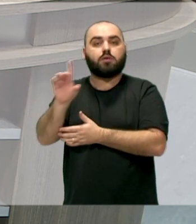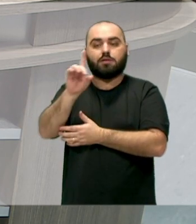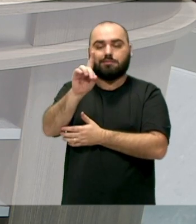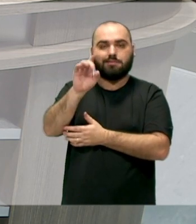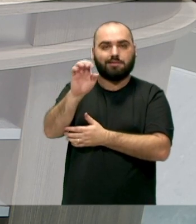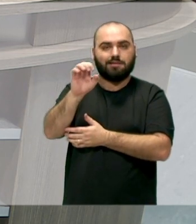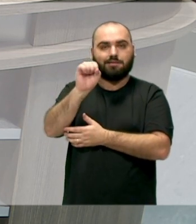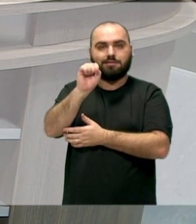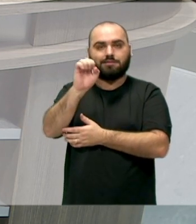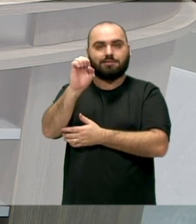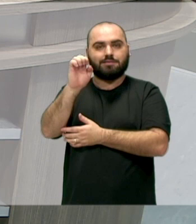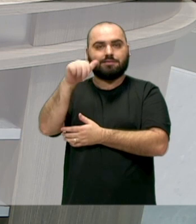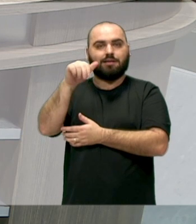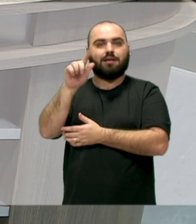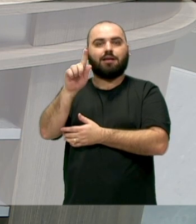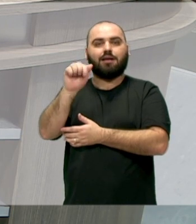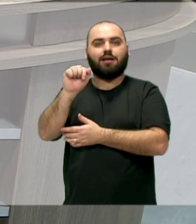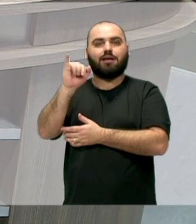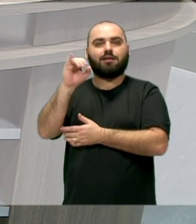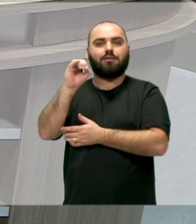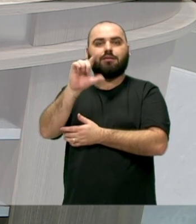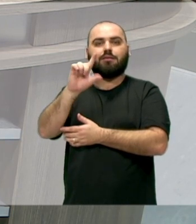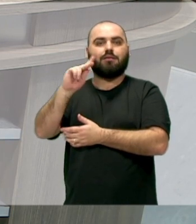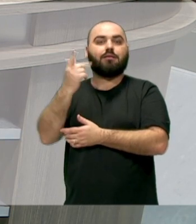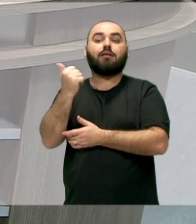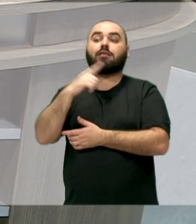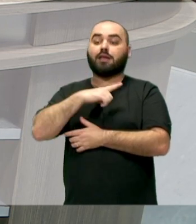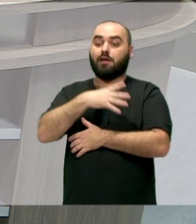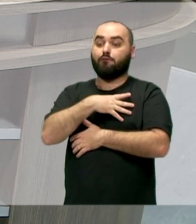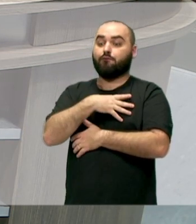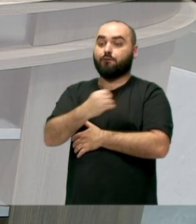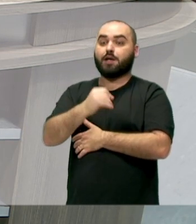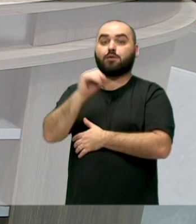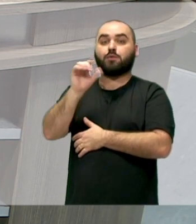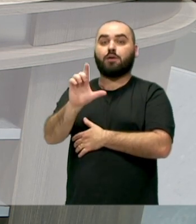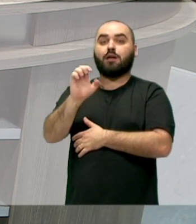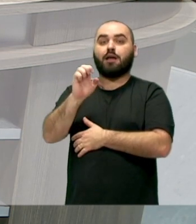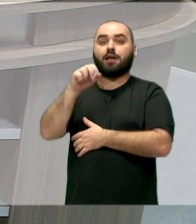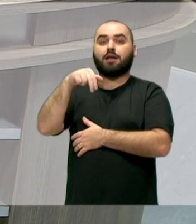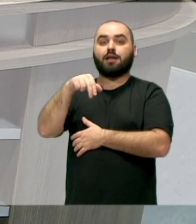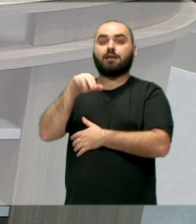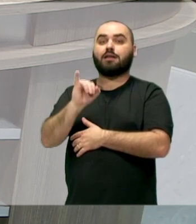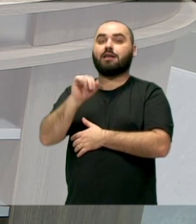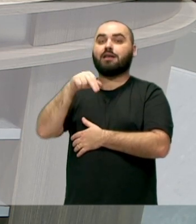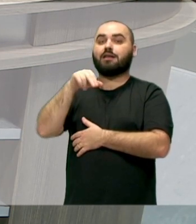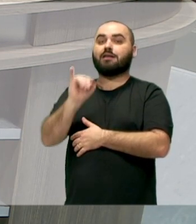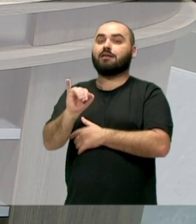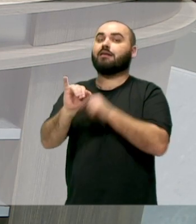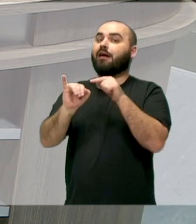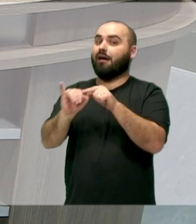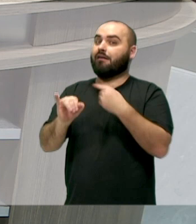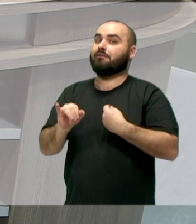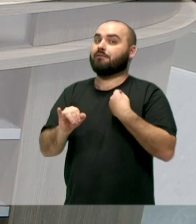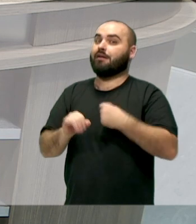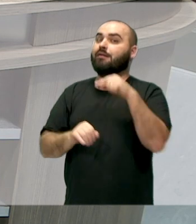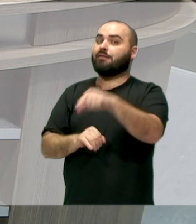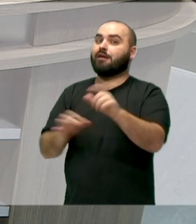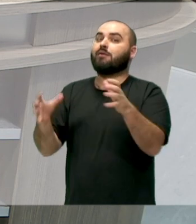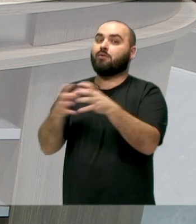do Rio de Janeiro. A gente tem o filho do Lenine, que está nesse grupo, então promete ser também bem agitado